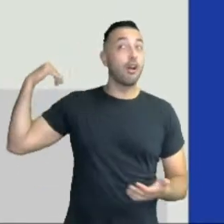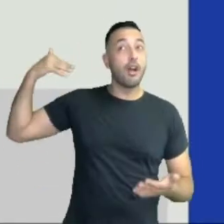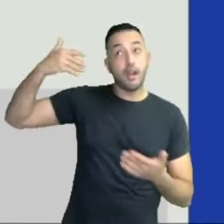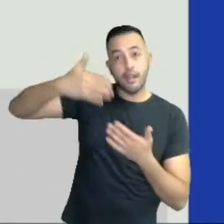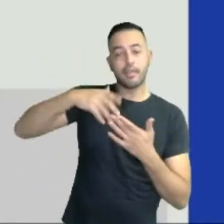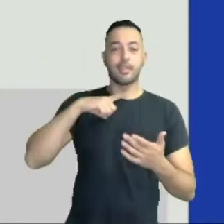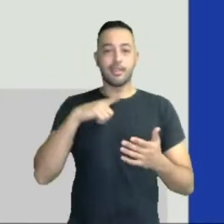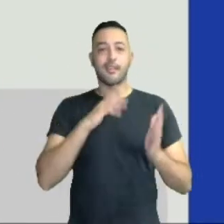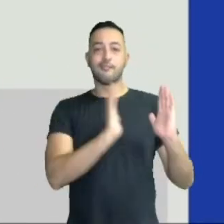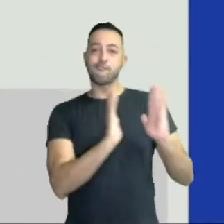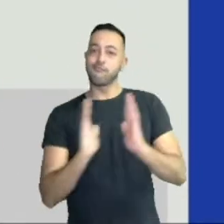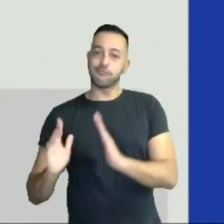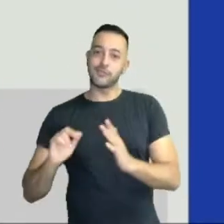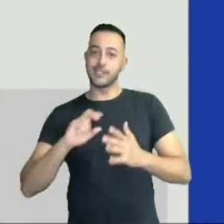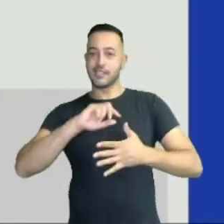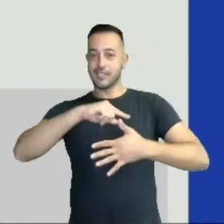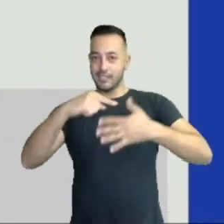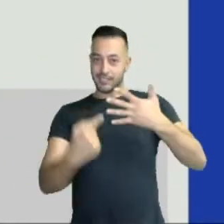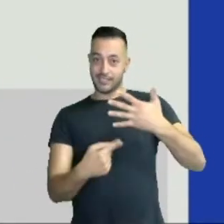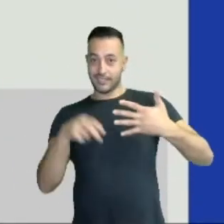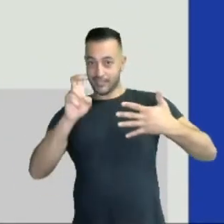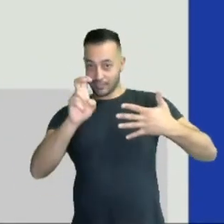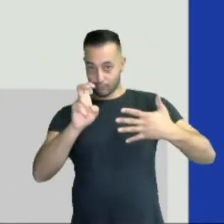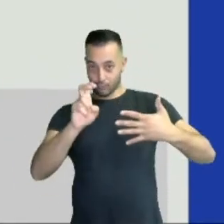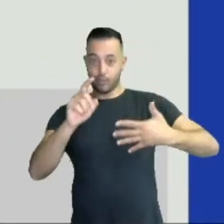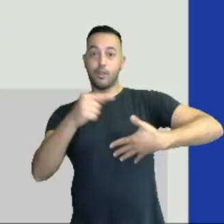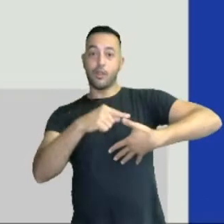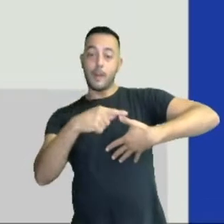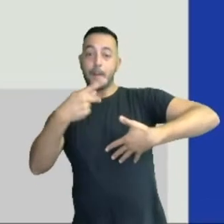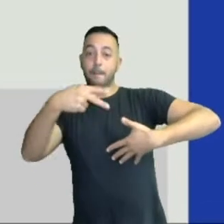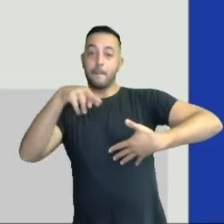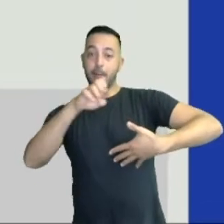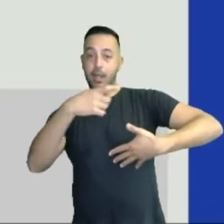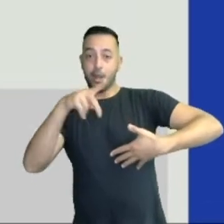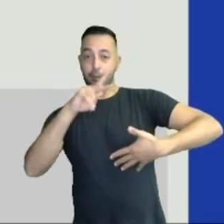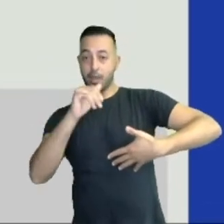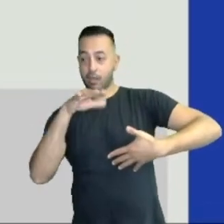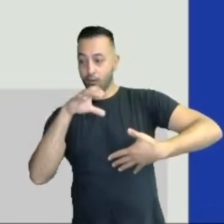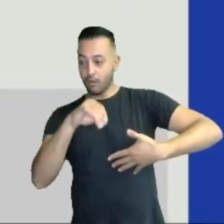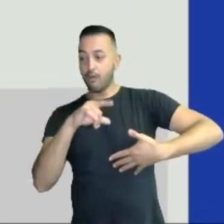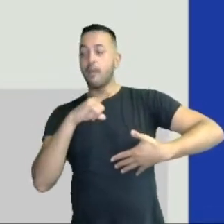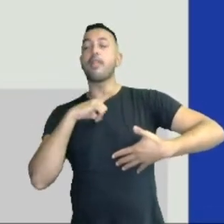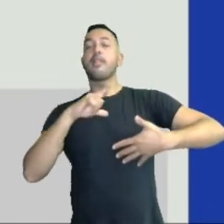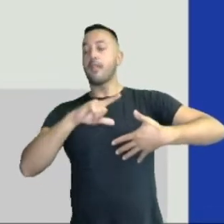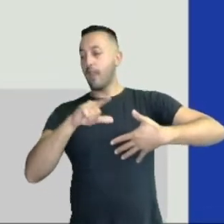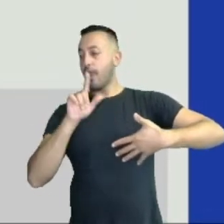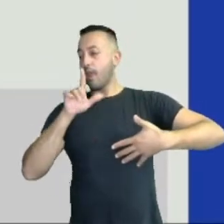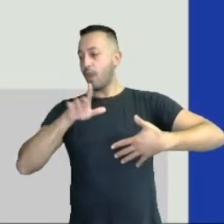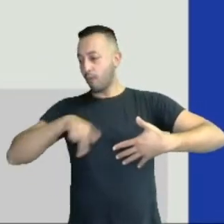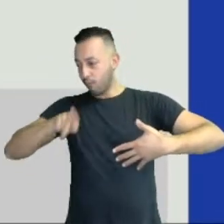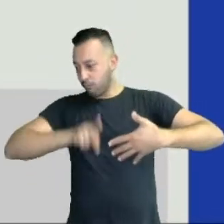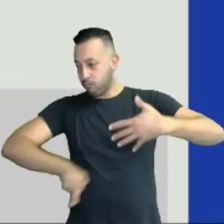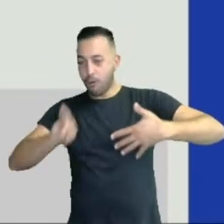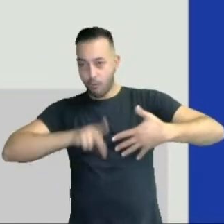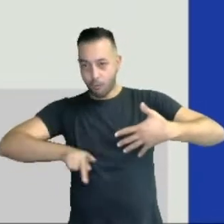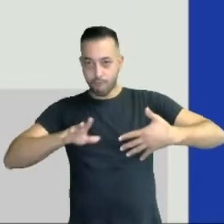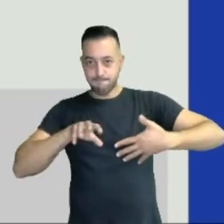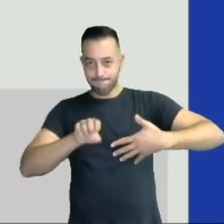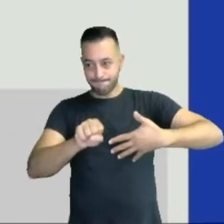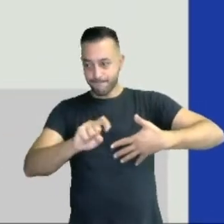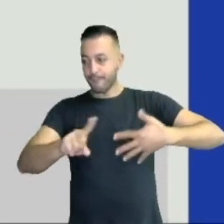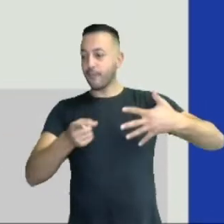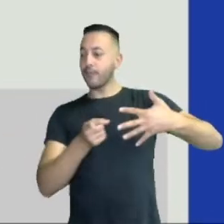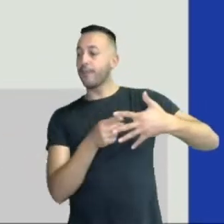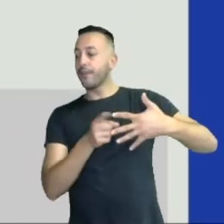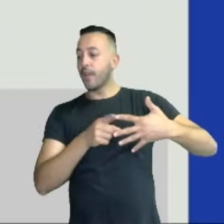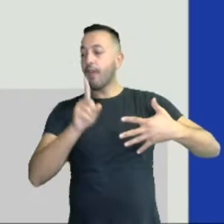5 períodos. Pré-homérico, ocupação dos povos formadores. Homérico, formação dos gênios, que